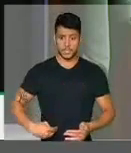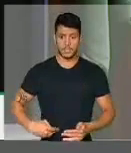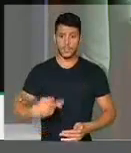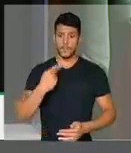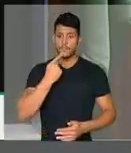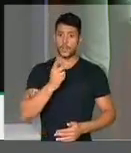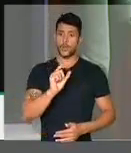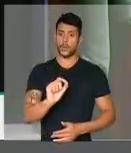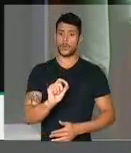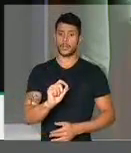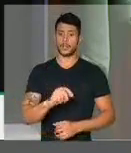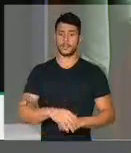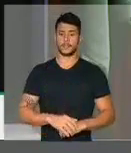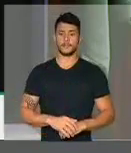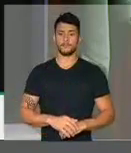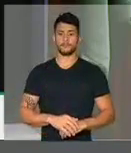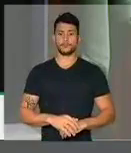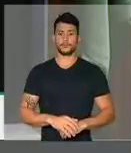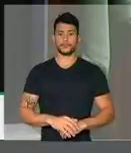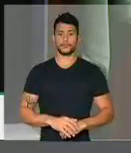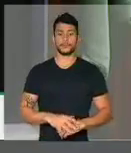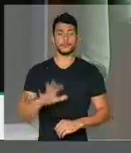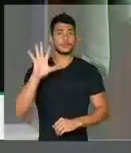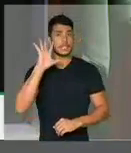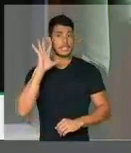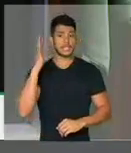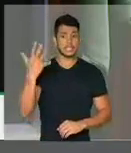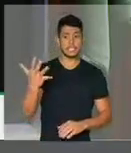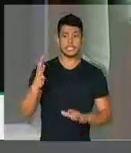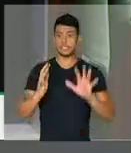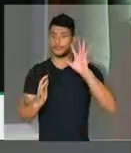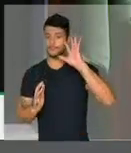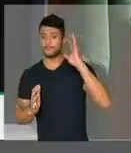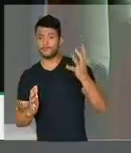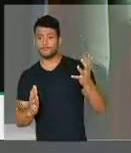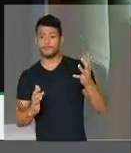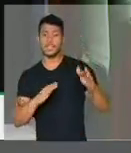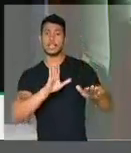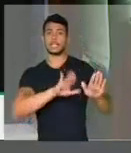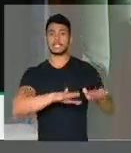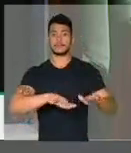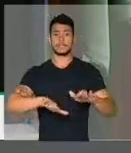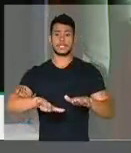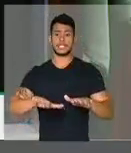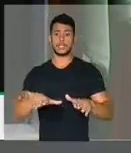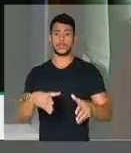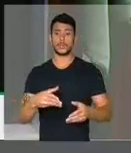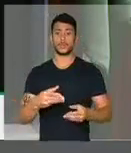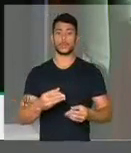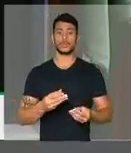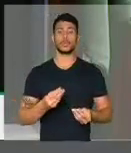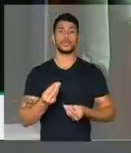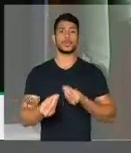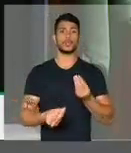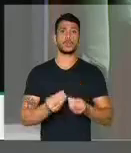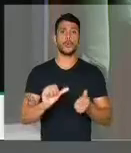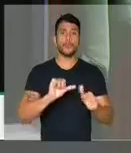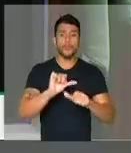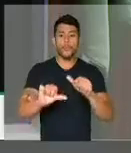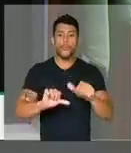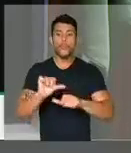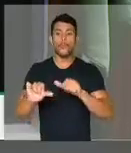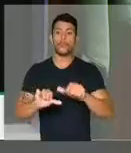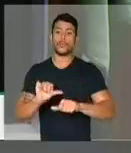que dizem que decidem assim ou assado conforme as mudanças